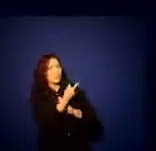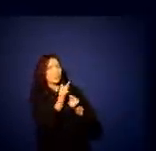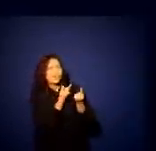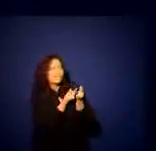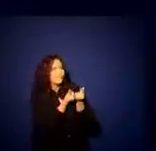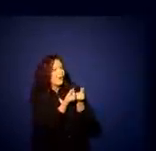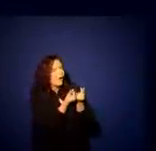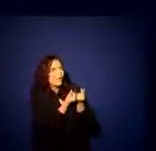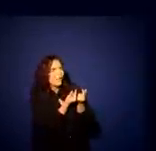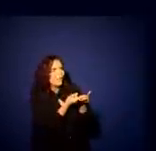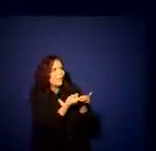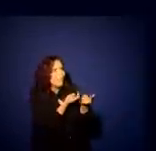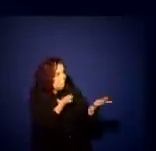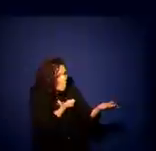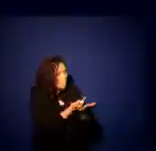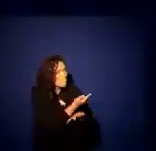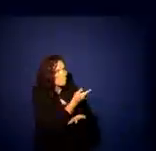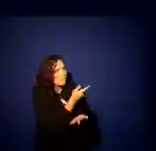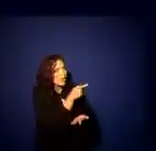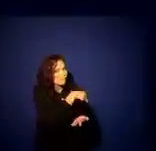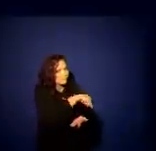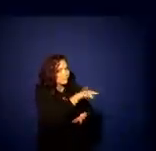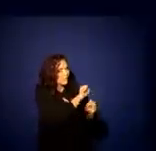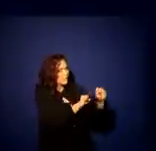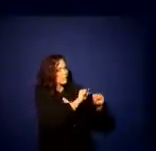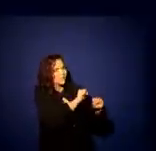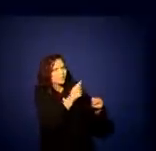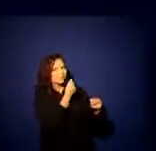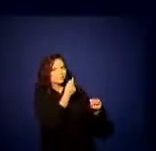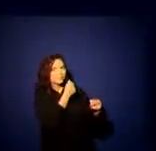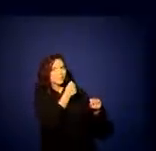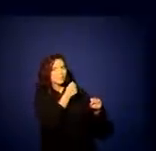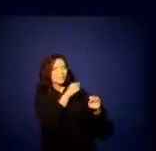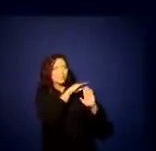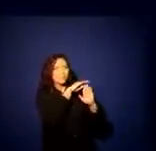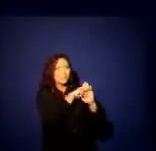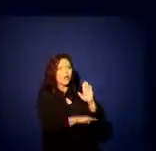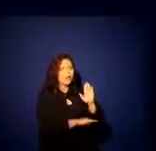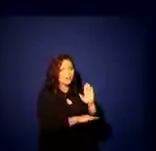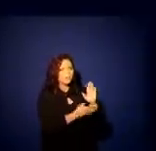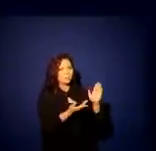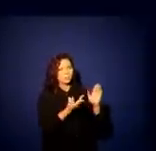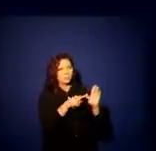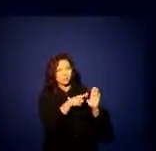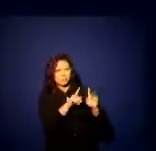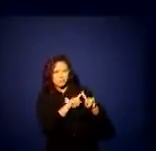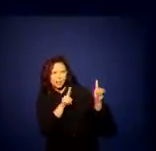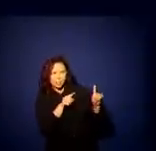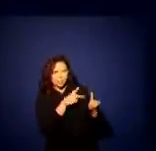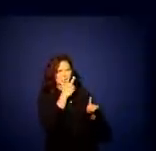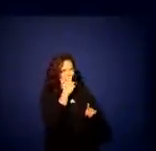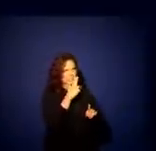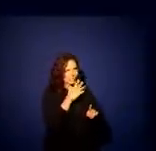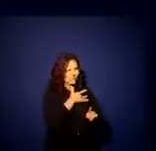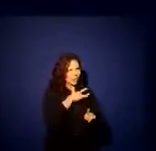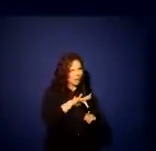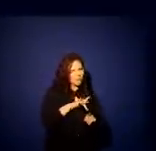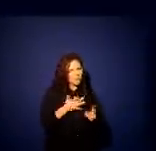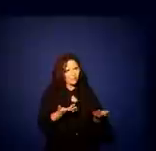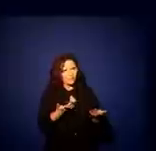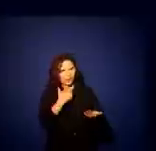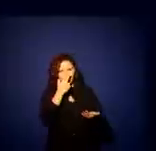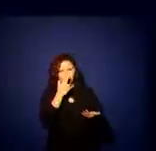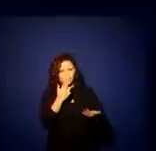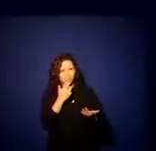muito baixa e a discussão sempre é baixa o suficiente faz sentido nesse nível de preço começar